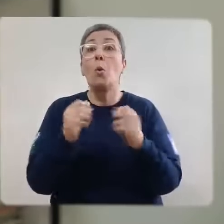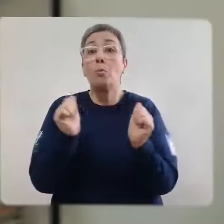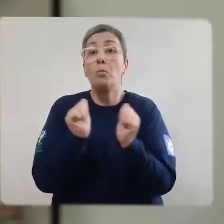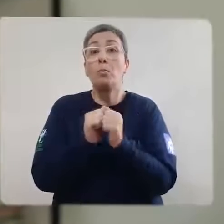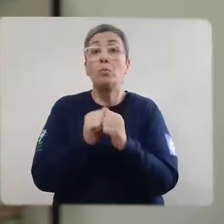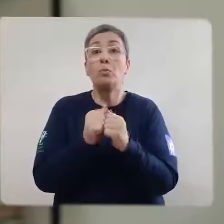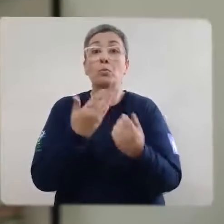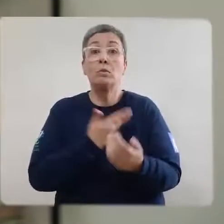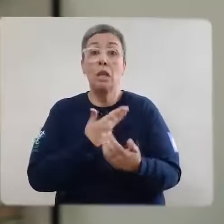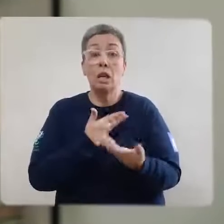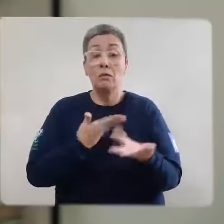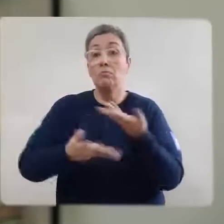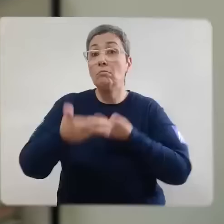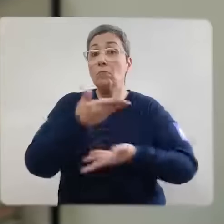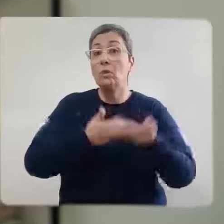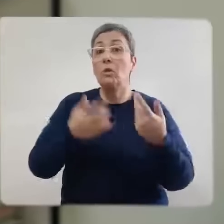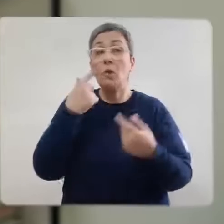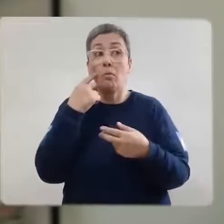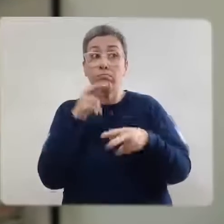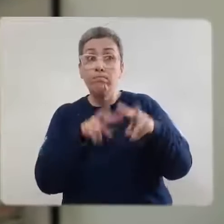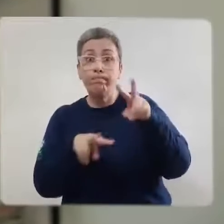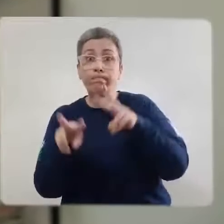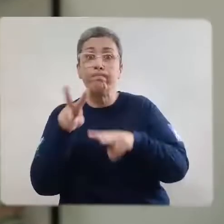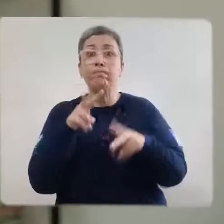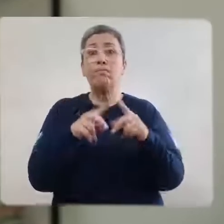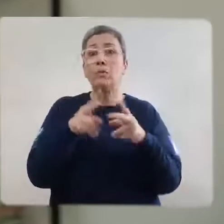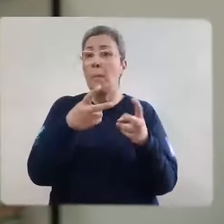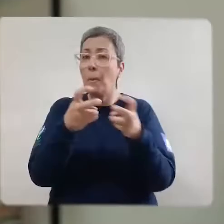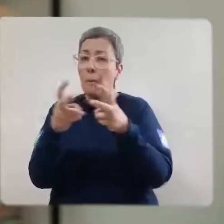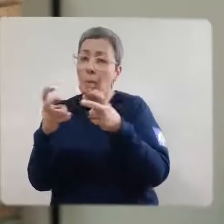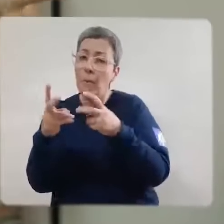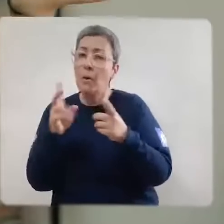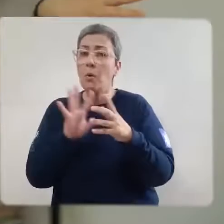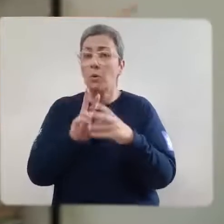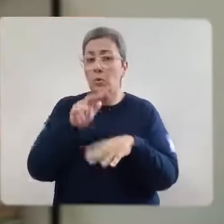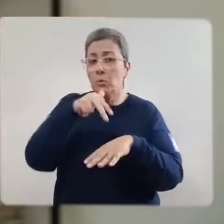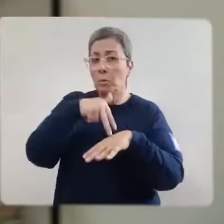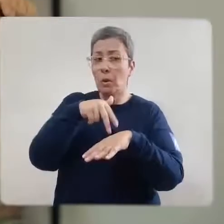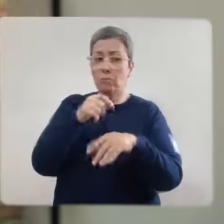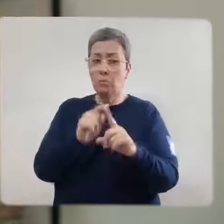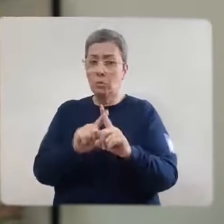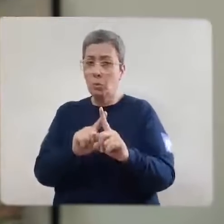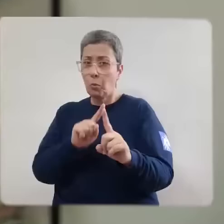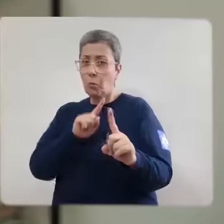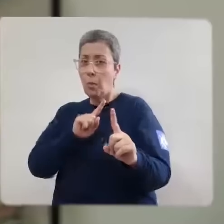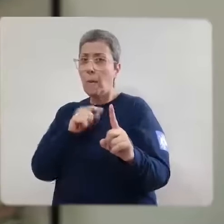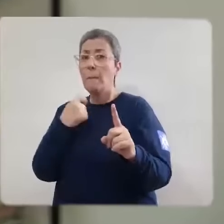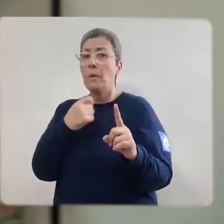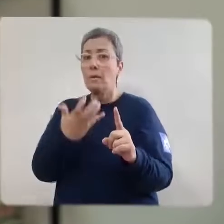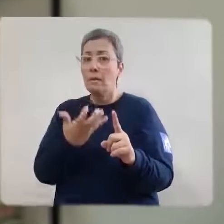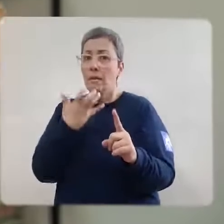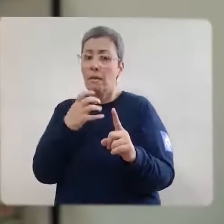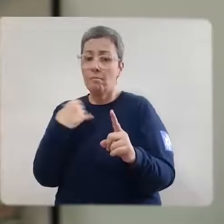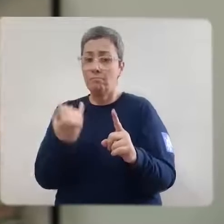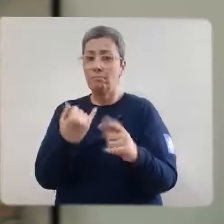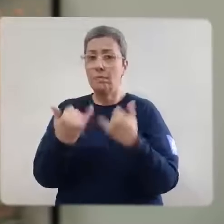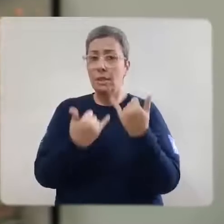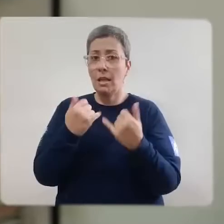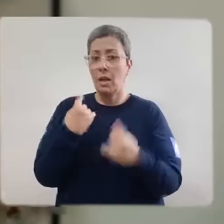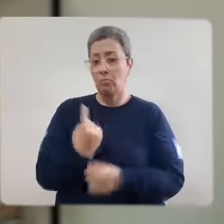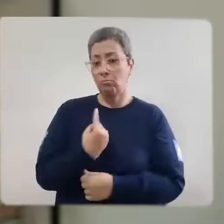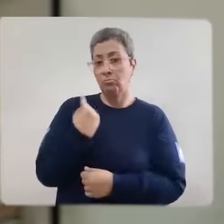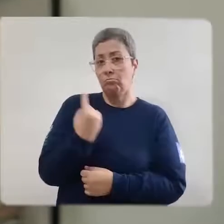outras crianças, né? Aí a gente começa a observar que ele se coloca, né, mais distante, que ele prefere brincar